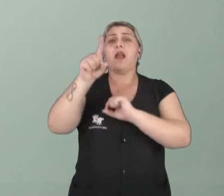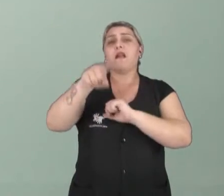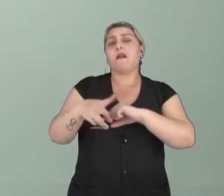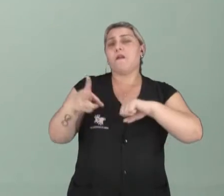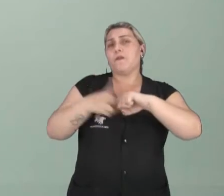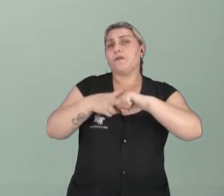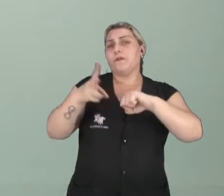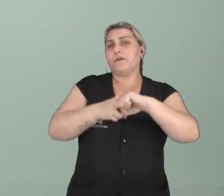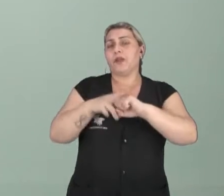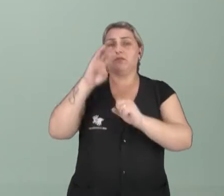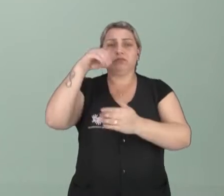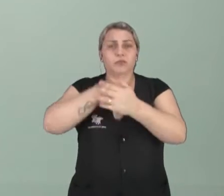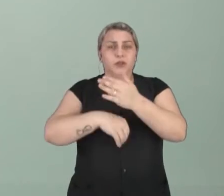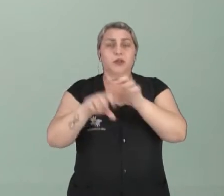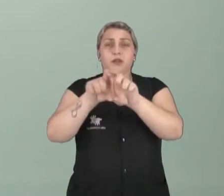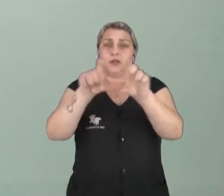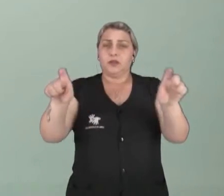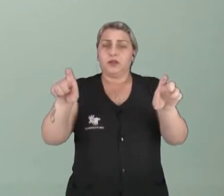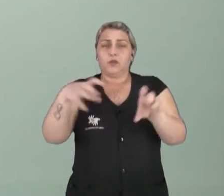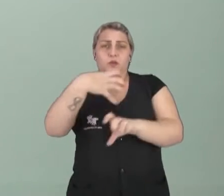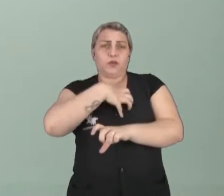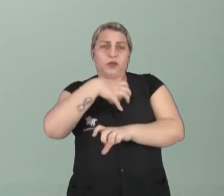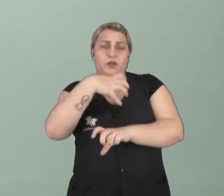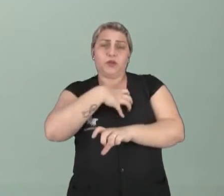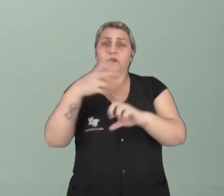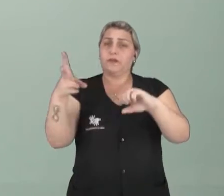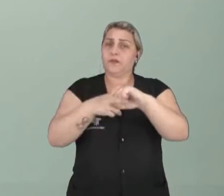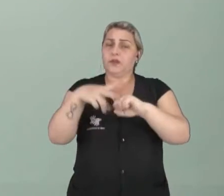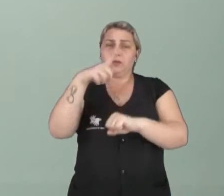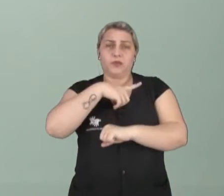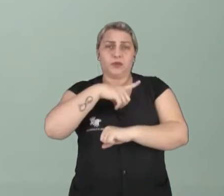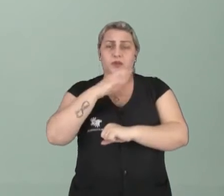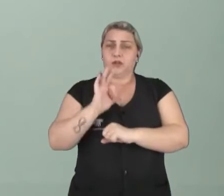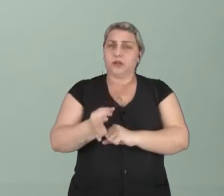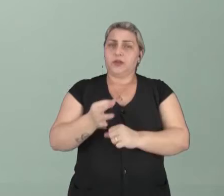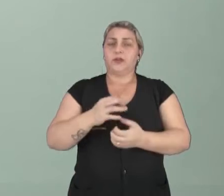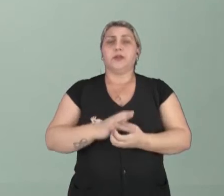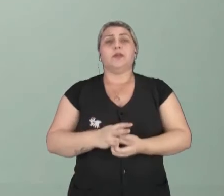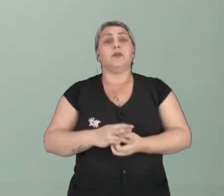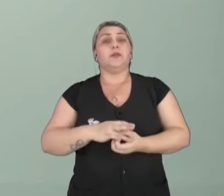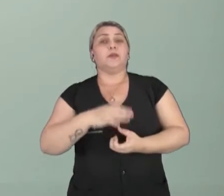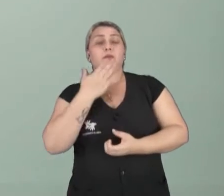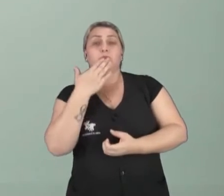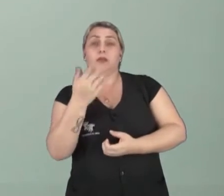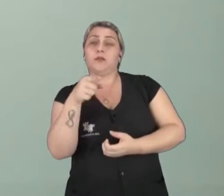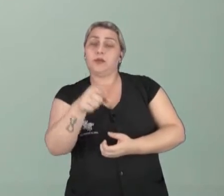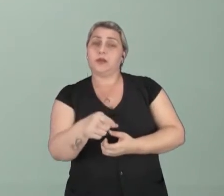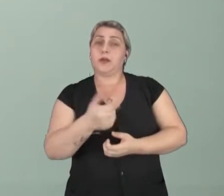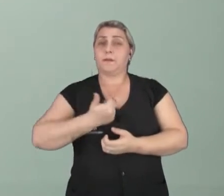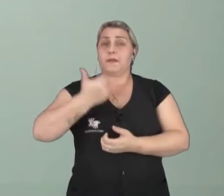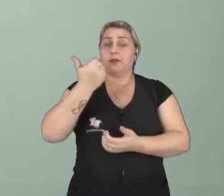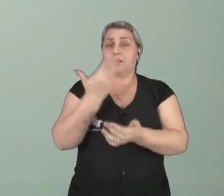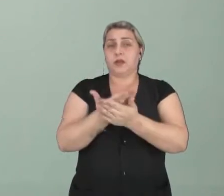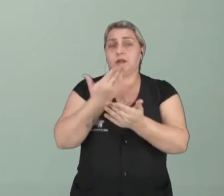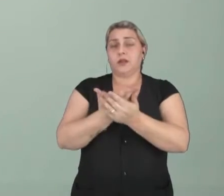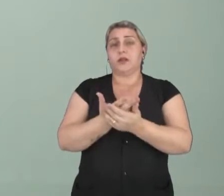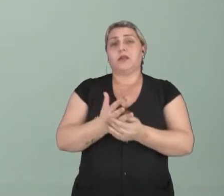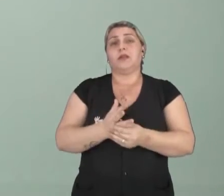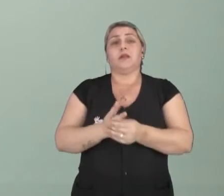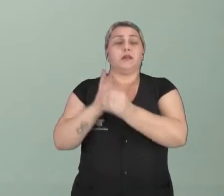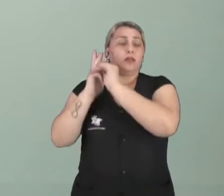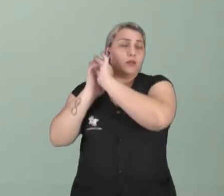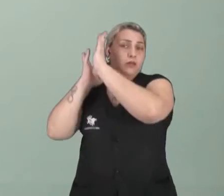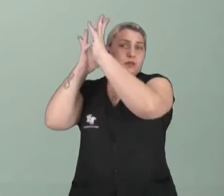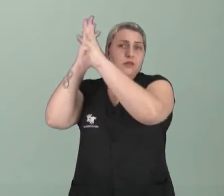que que é um verbo Quais são as formas que o verbo tem Tá certo porque eu pedir para vocês desde a primeira aula é